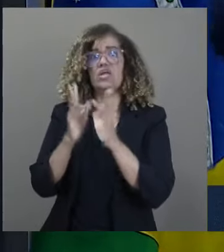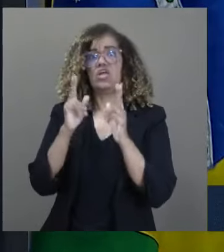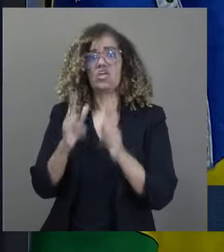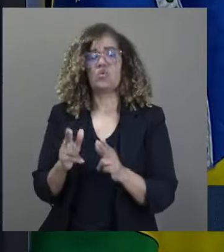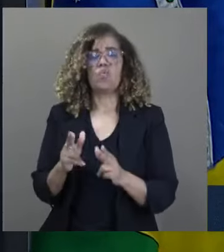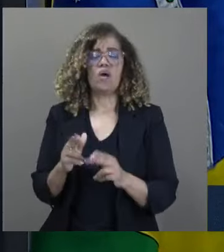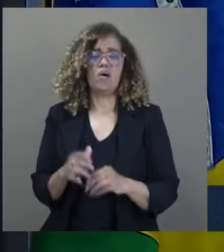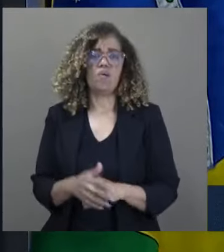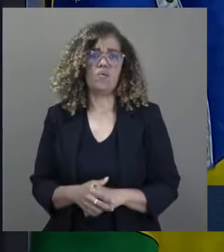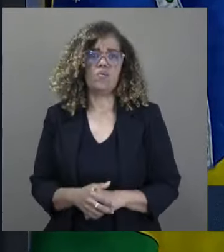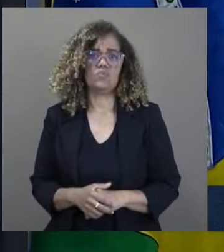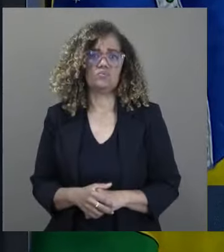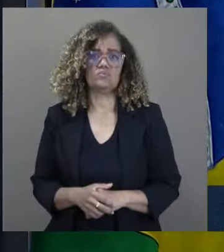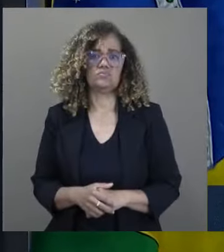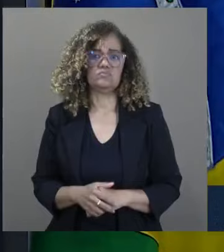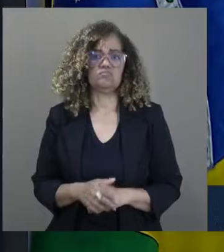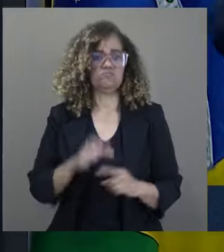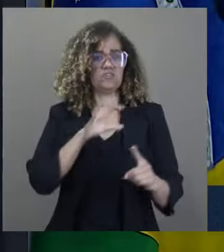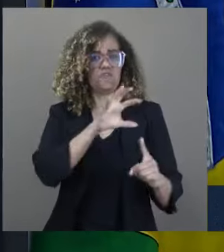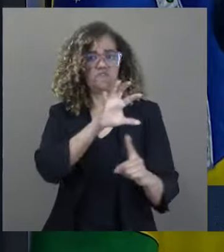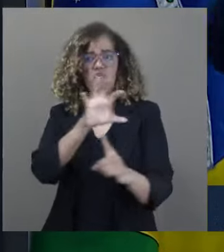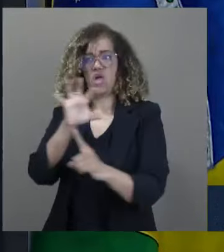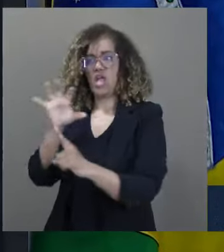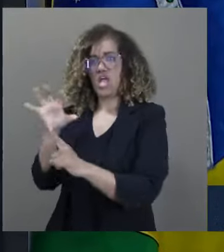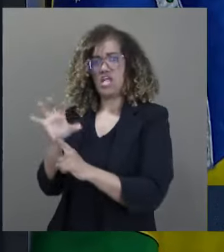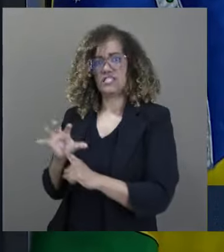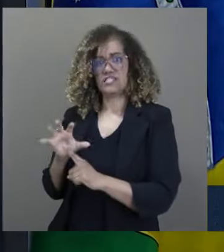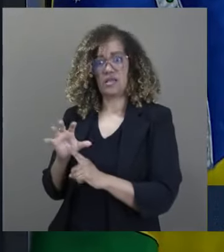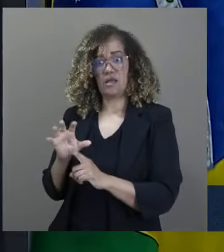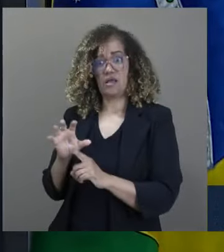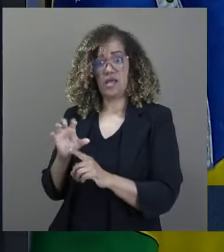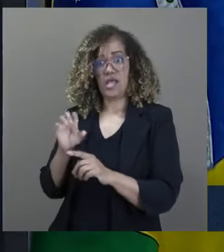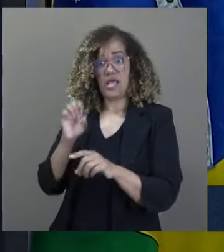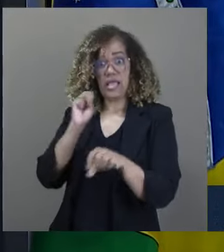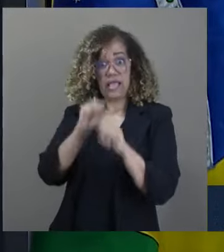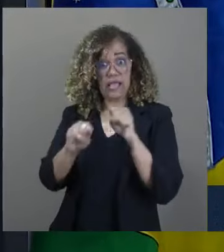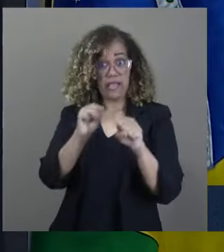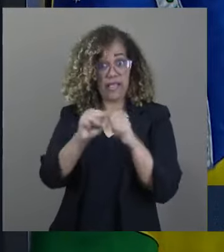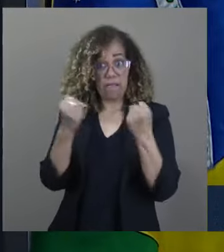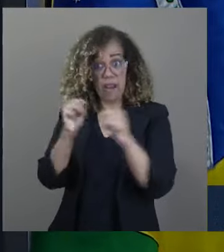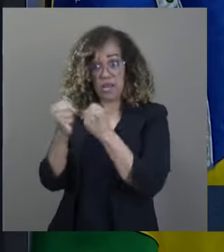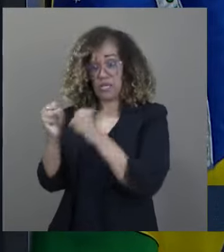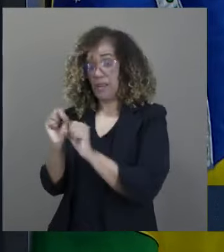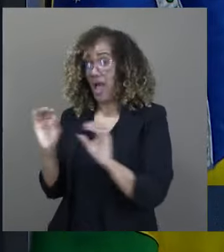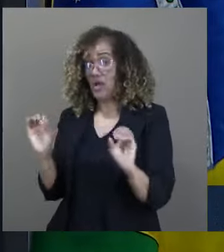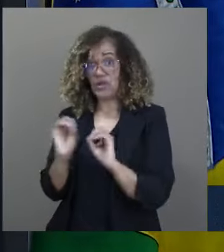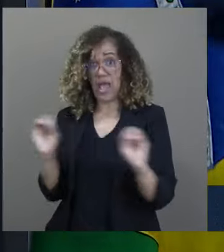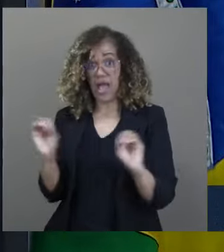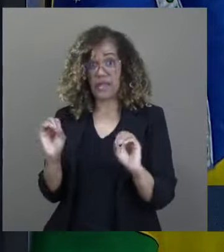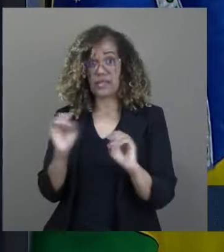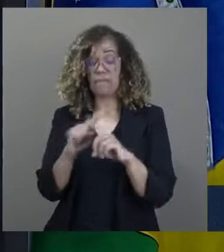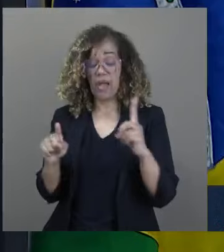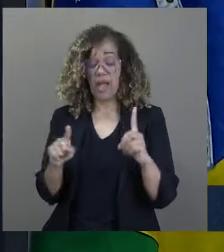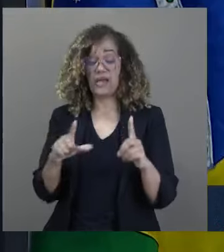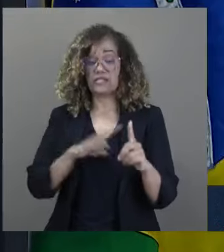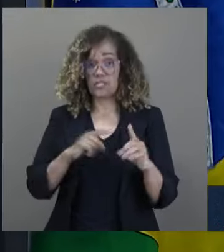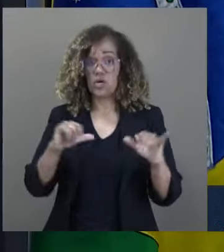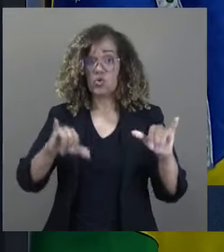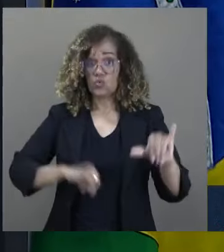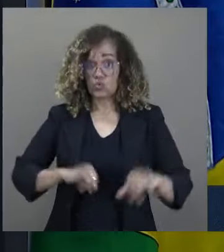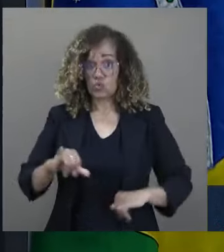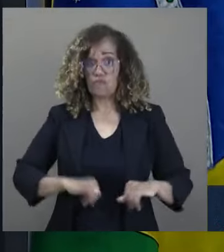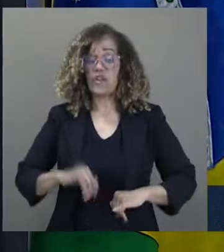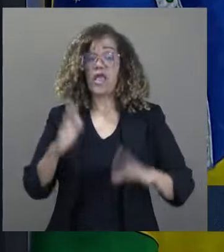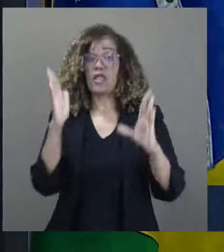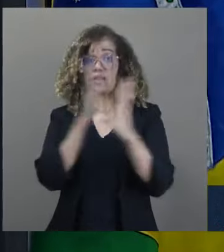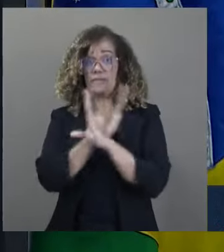as outras, que não quebraram nada e que estão sofrendo uma perseguição